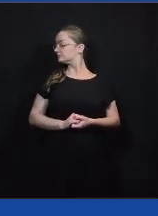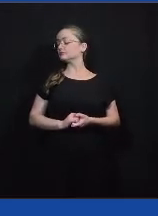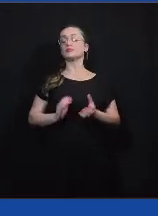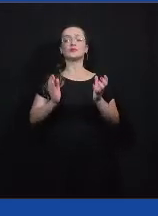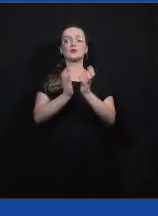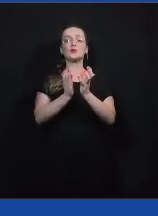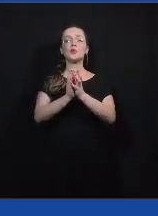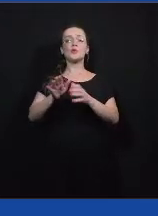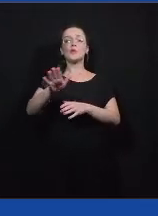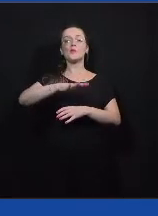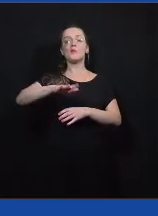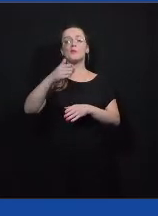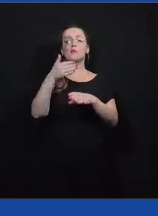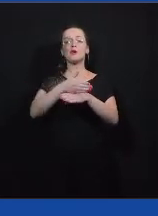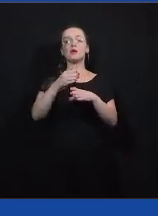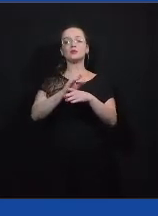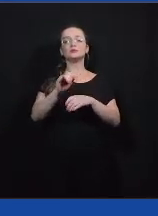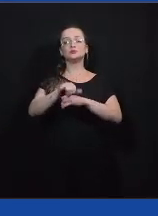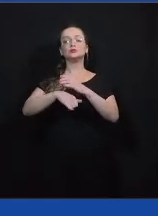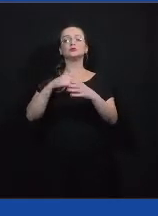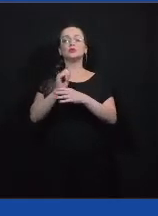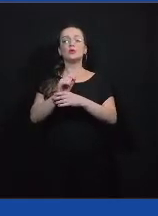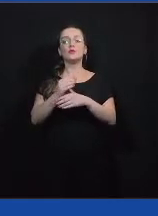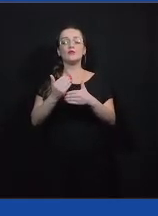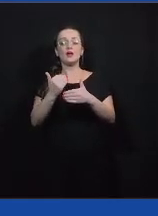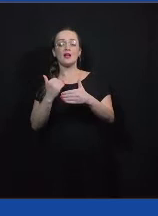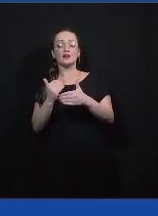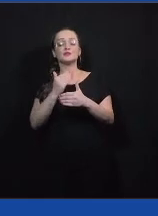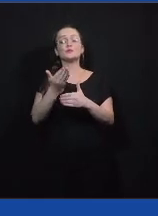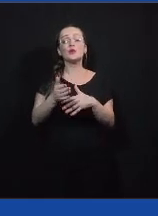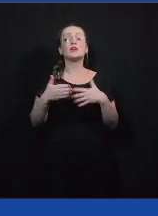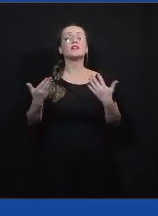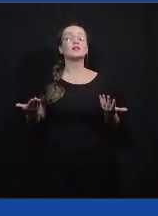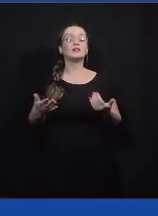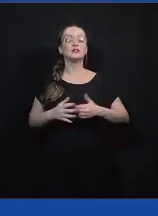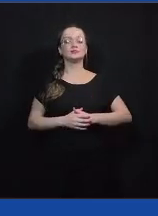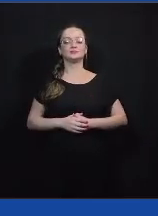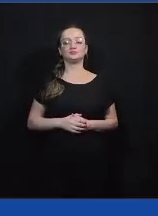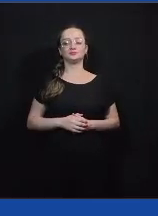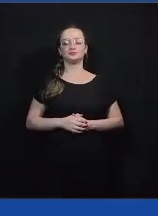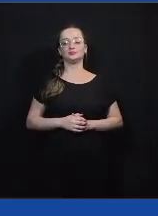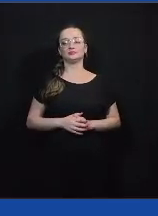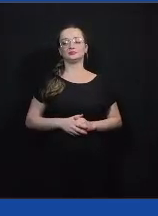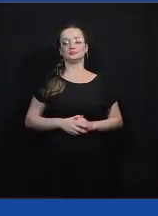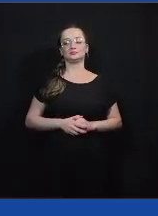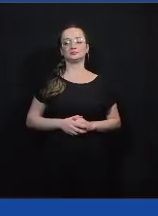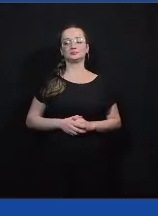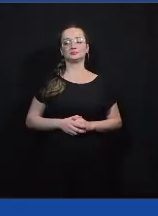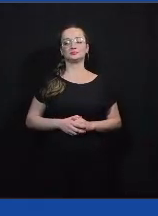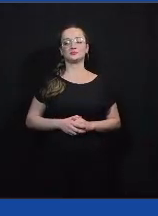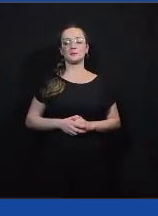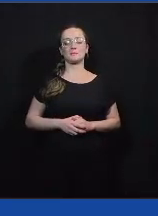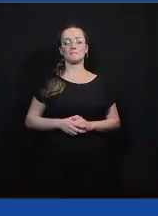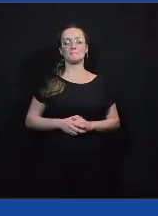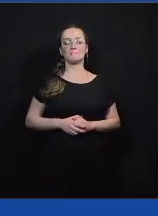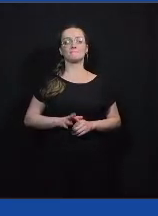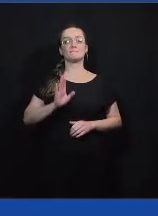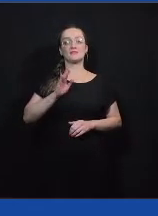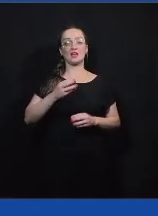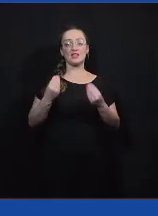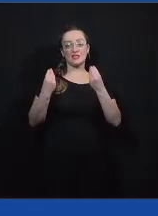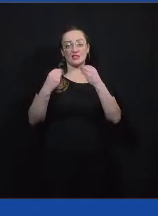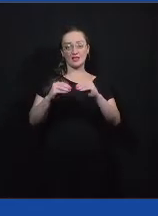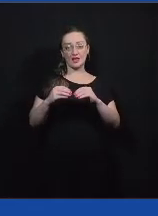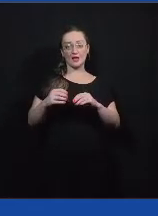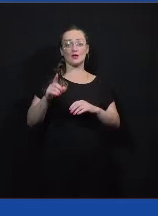vai antes ou depois E aí vamos combinar com esse voto que vier ganha a gente já passa para próxima vai olha só como deram até a data de